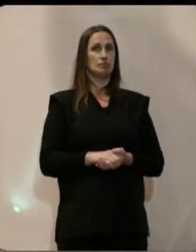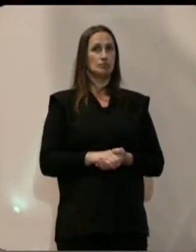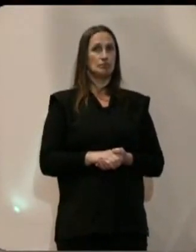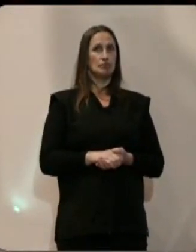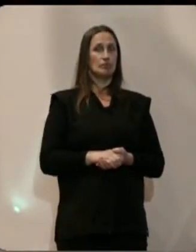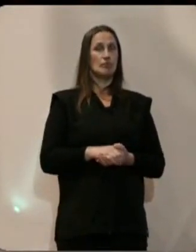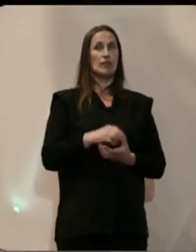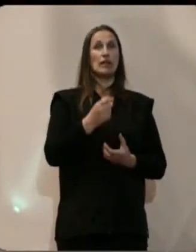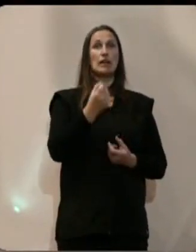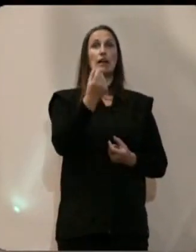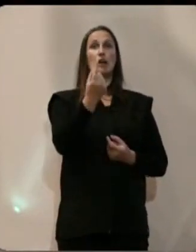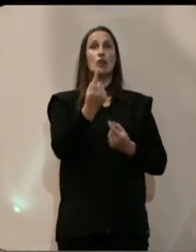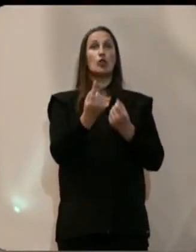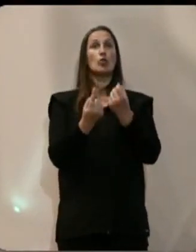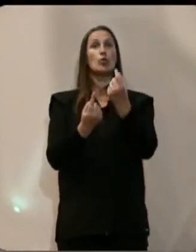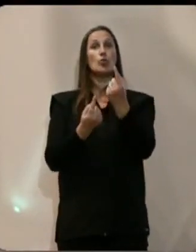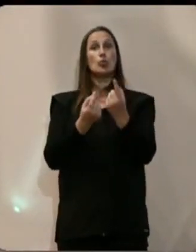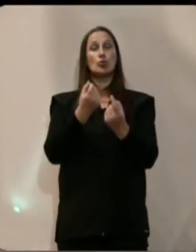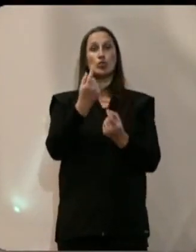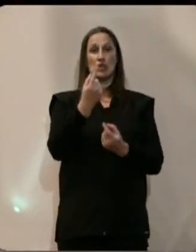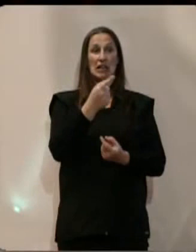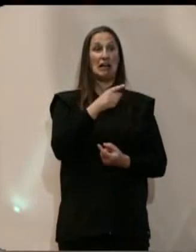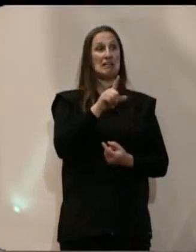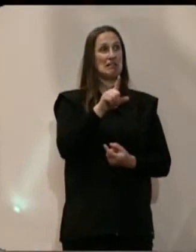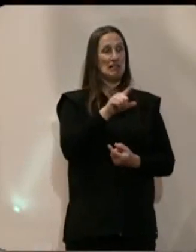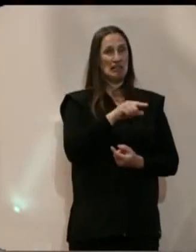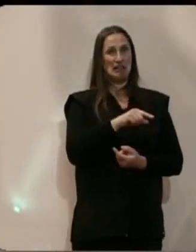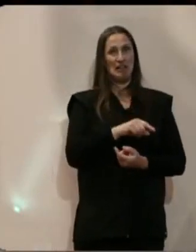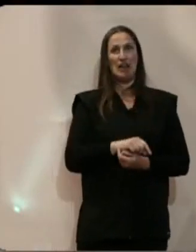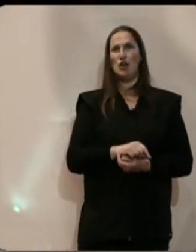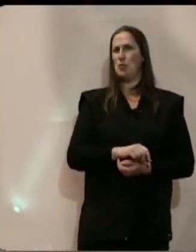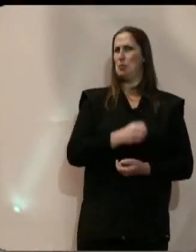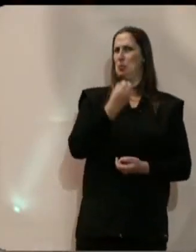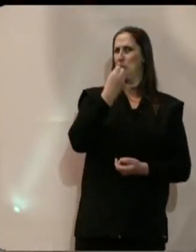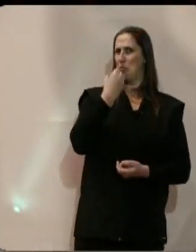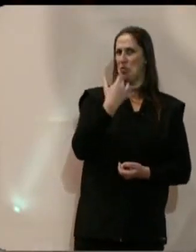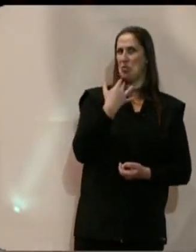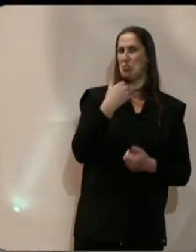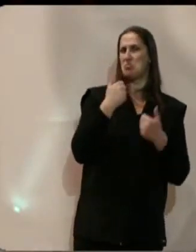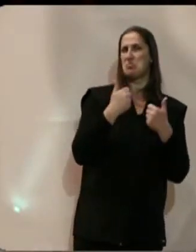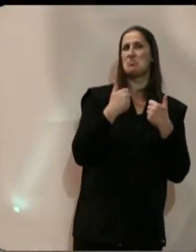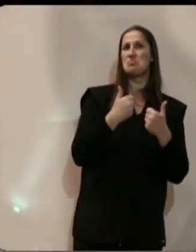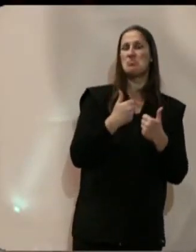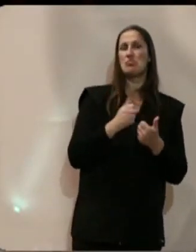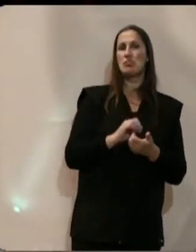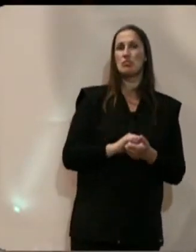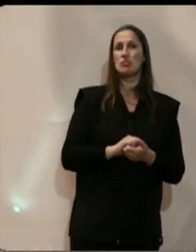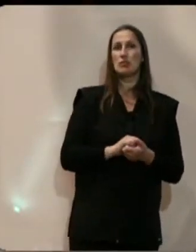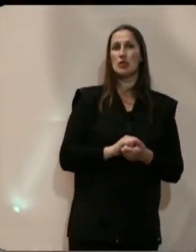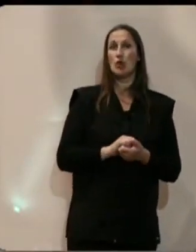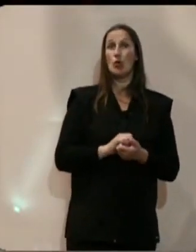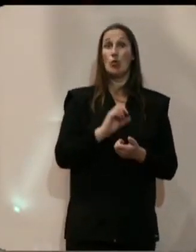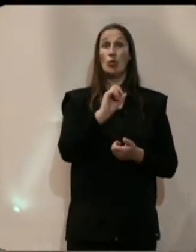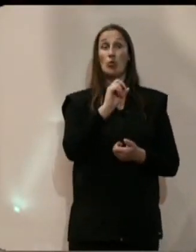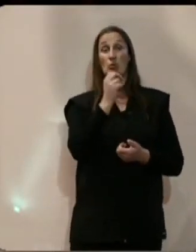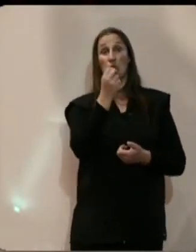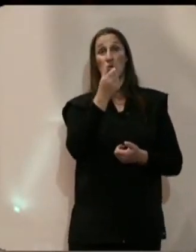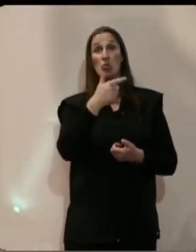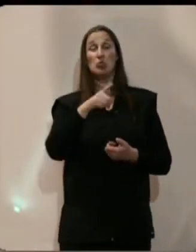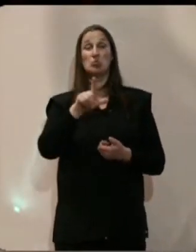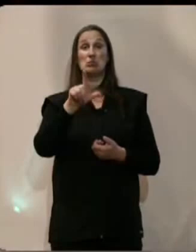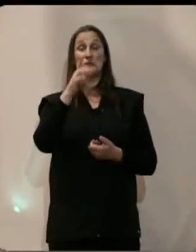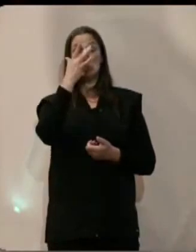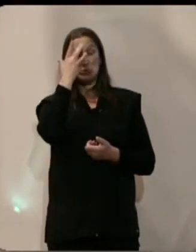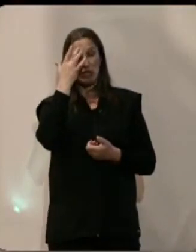Alguns diziam que ele era o mais otimista e outros diziam que ele era o mais pessimista de todos os filósofos. Depende da maneira como você lê.